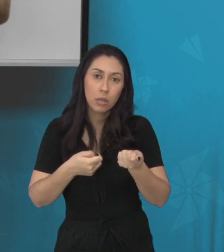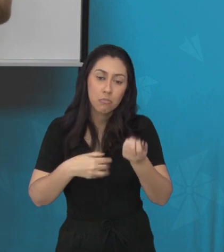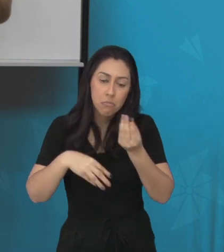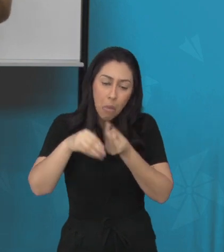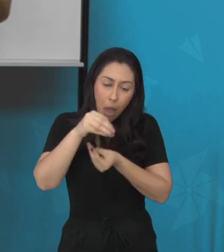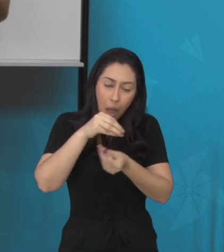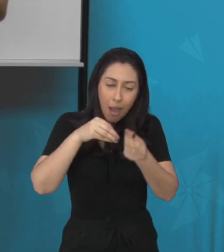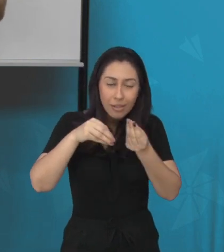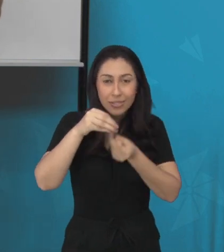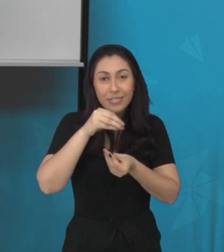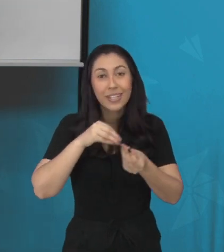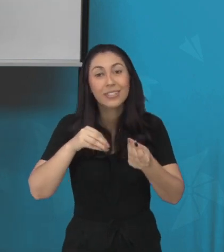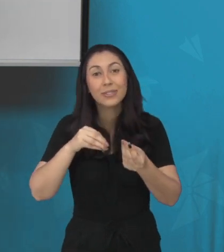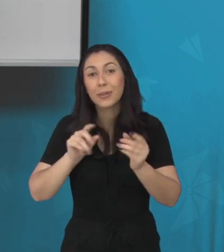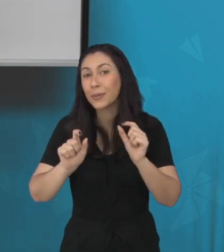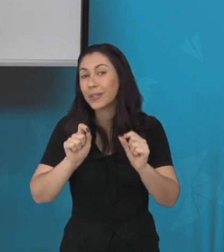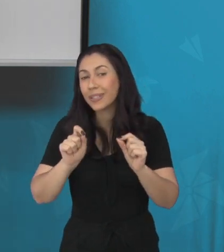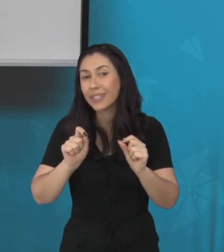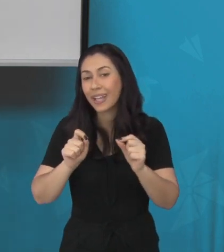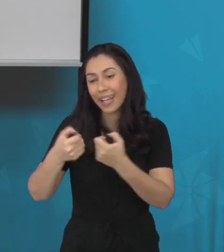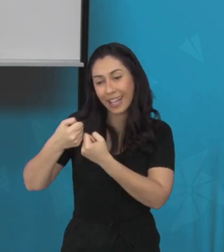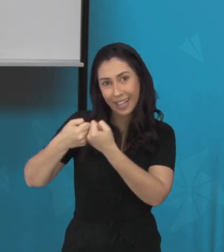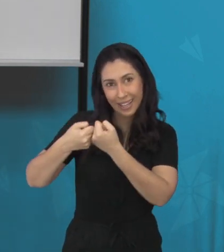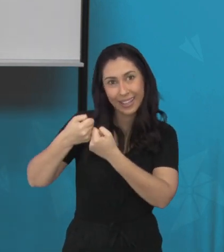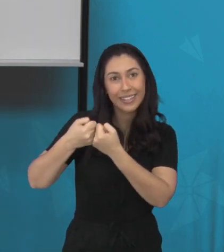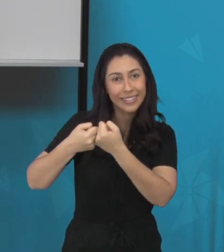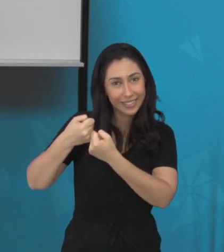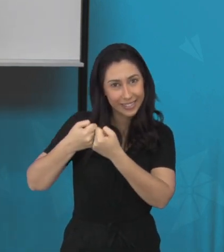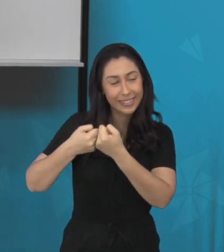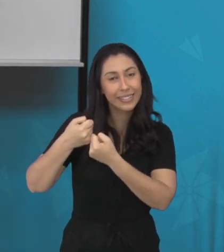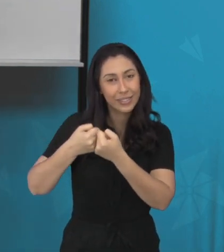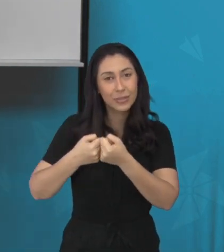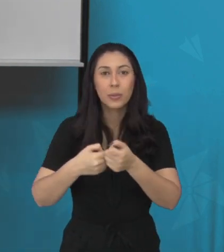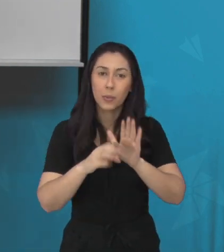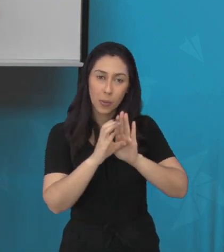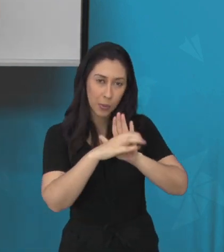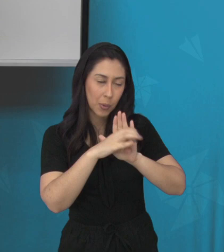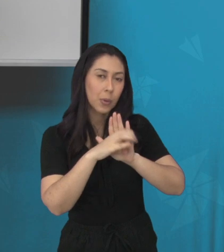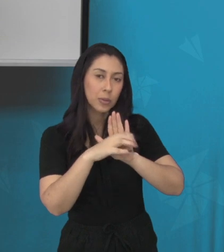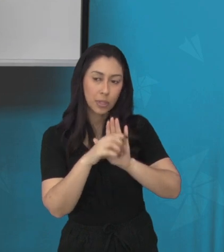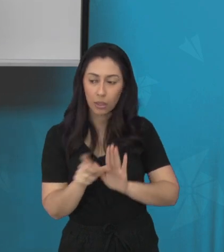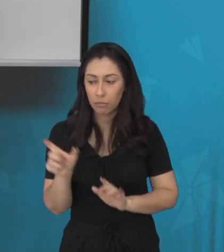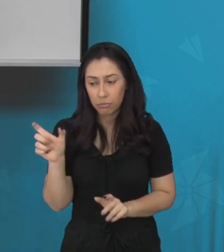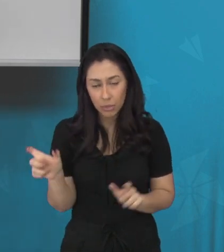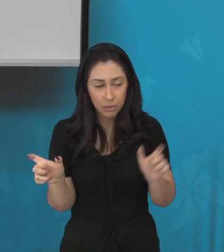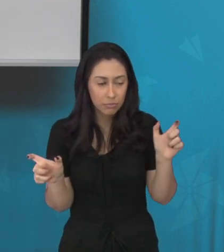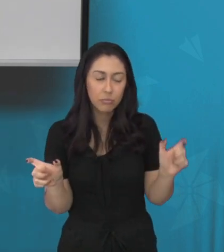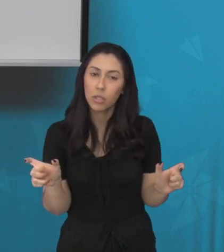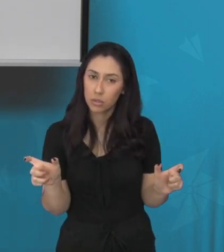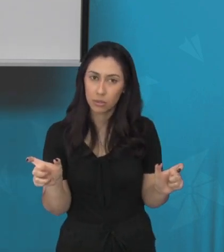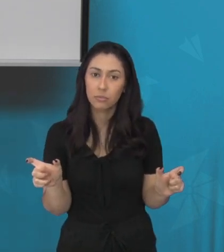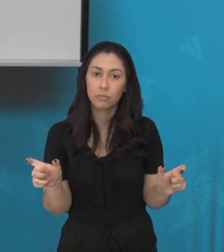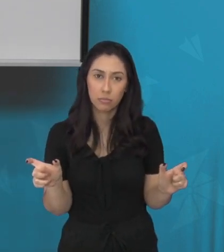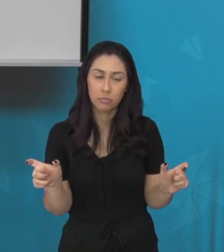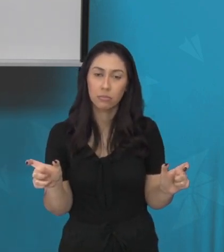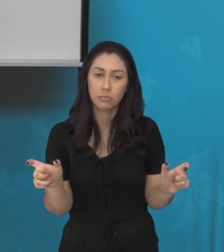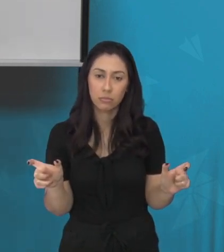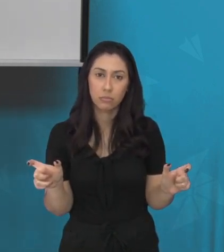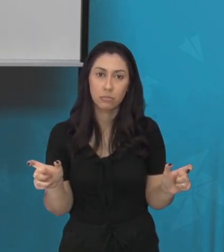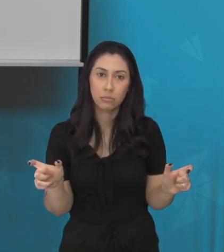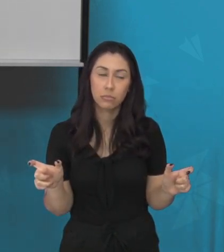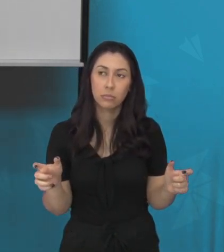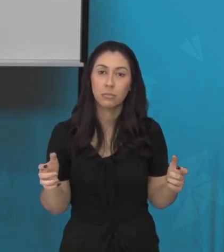disso tudo, a aula de hoje, que é a força de atrito, com o conceito de coeficiente de atrito. É assim que o